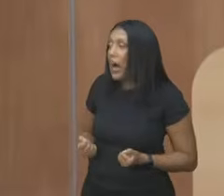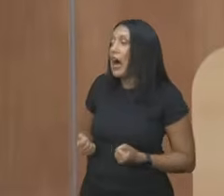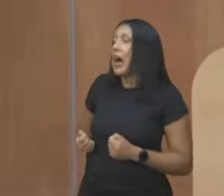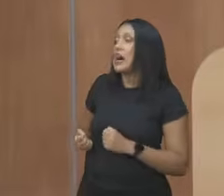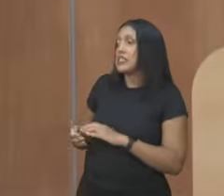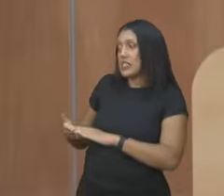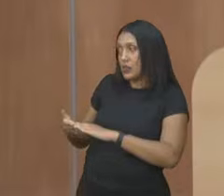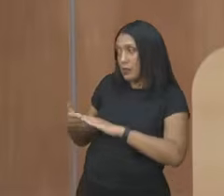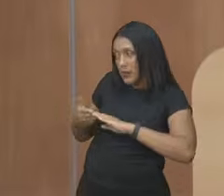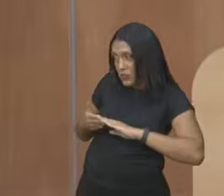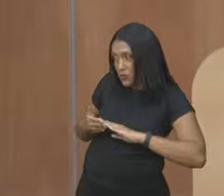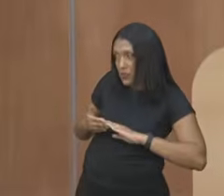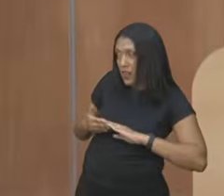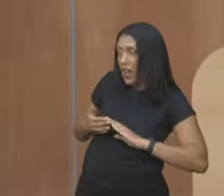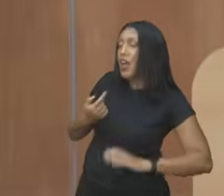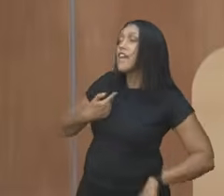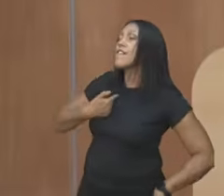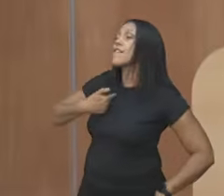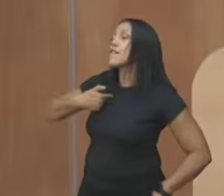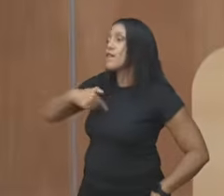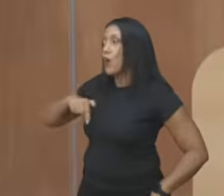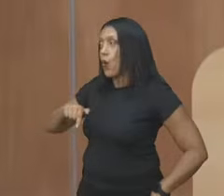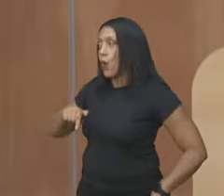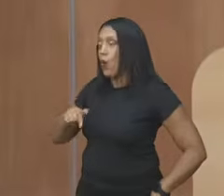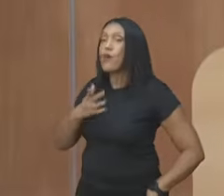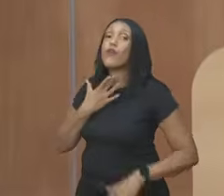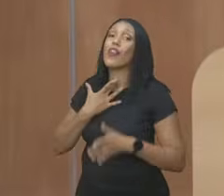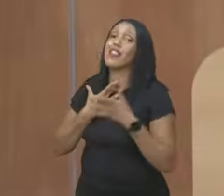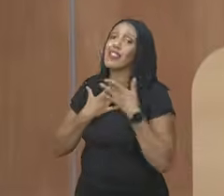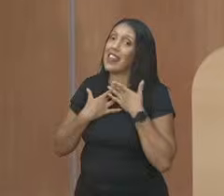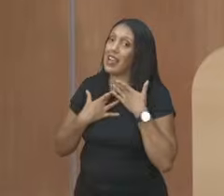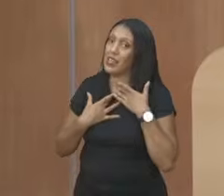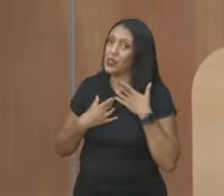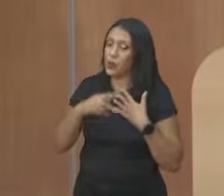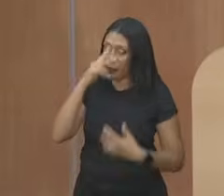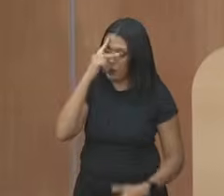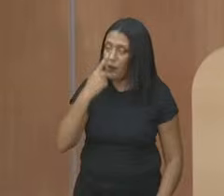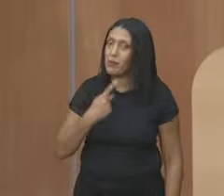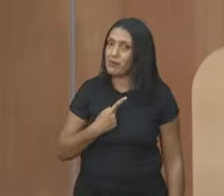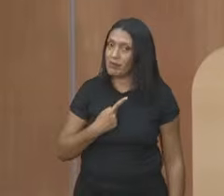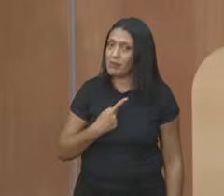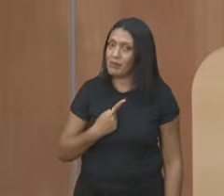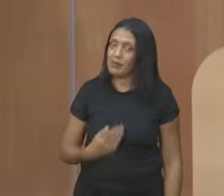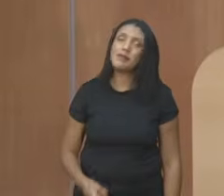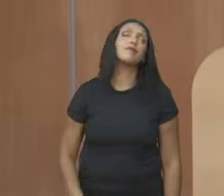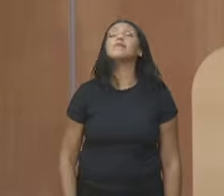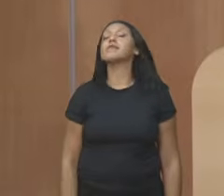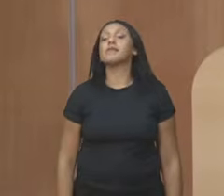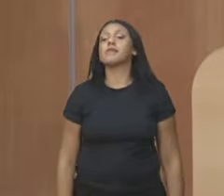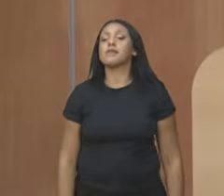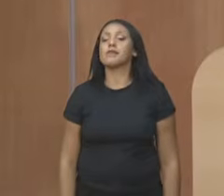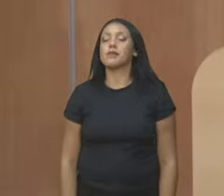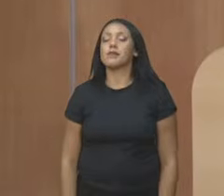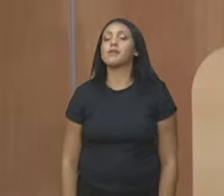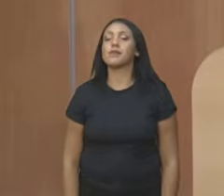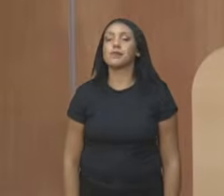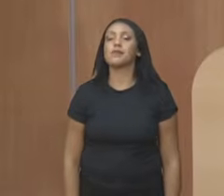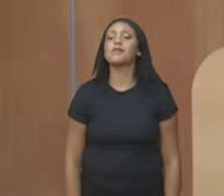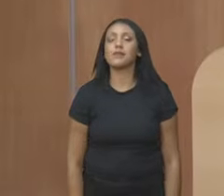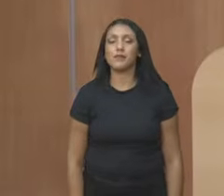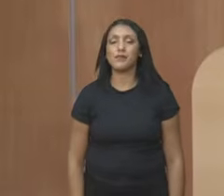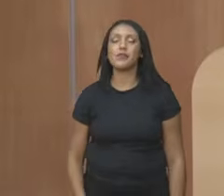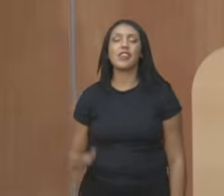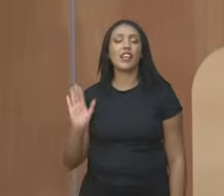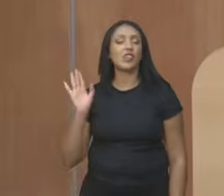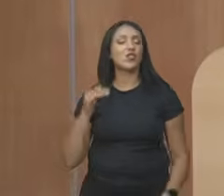Jacareí e vocês também da entidade. Eu quero dizer a vocês que nós já fizemos vários